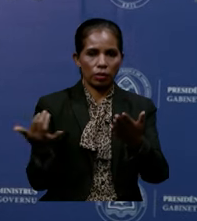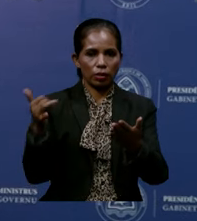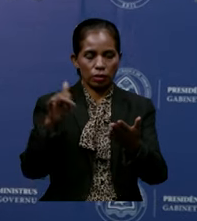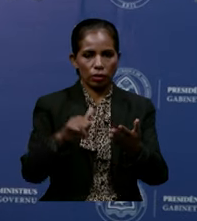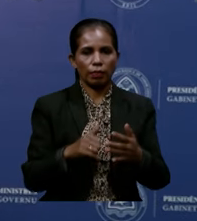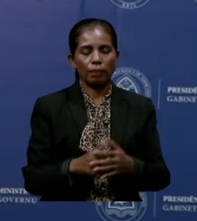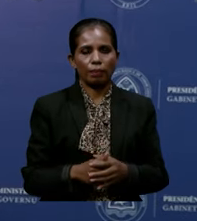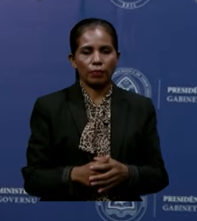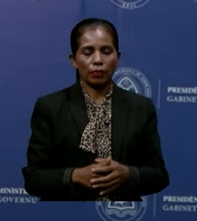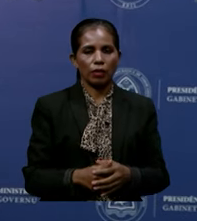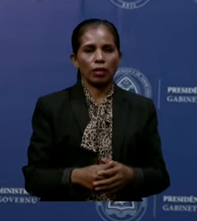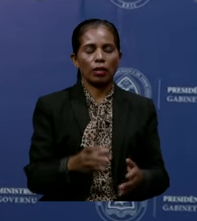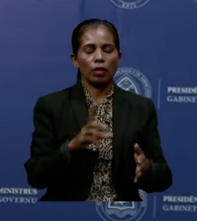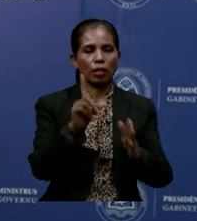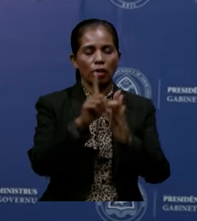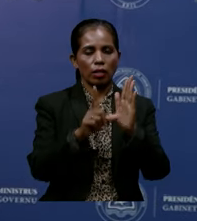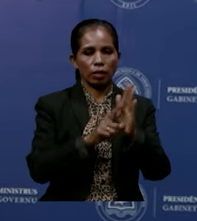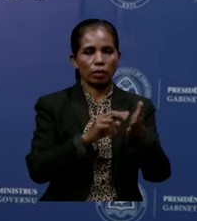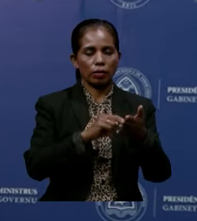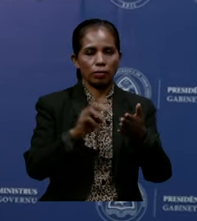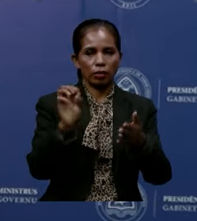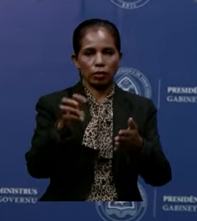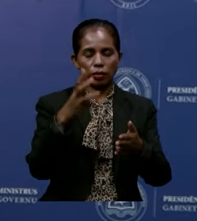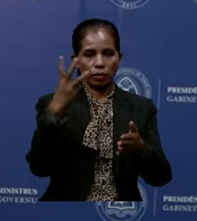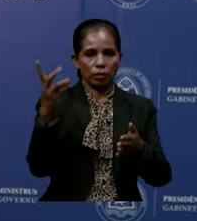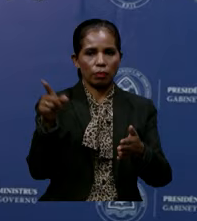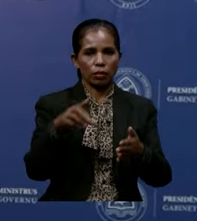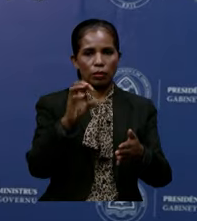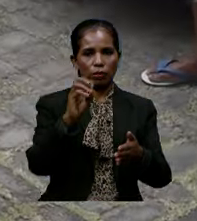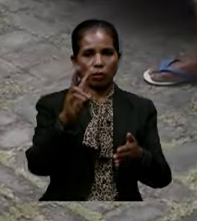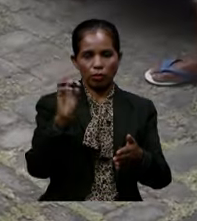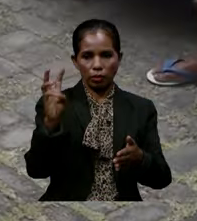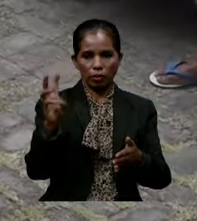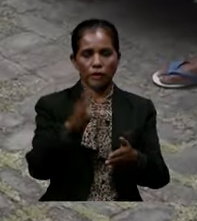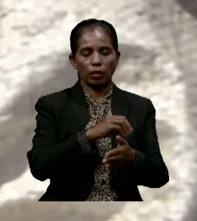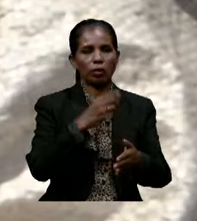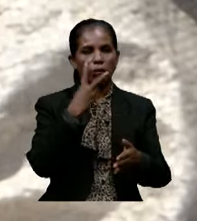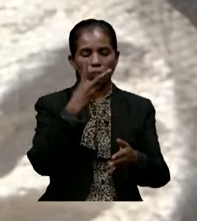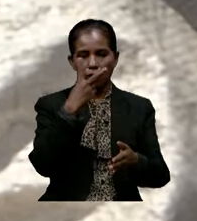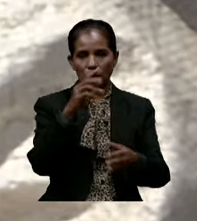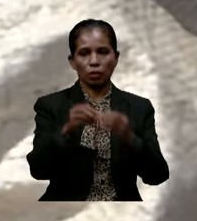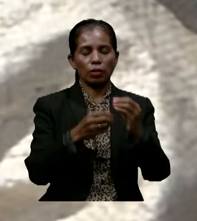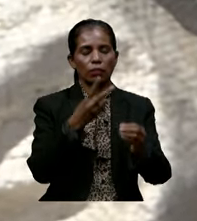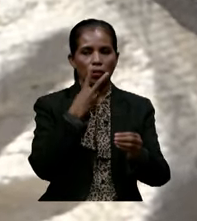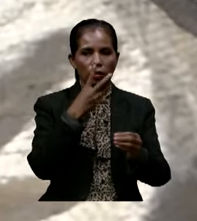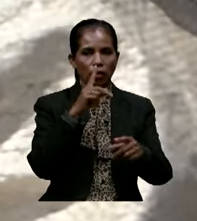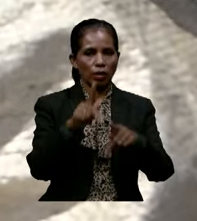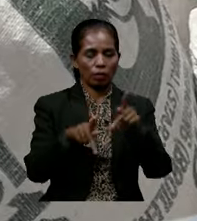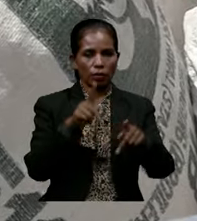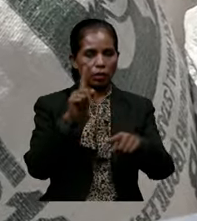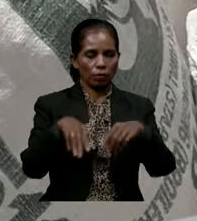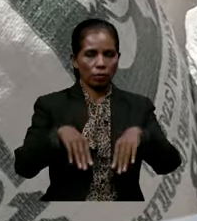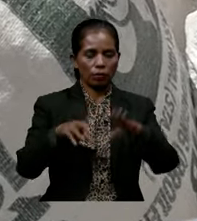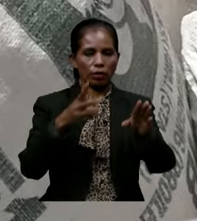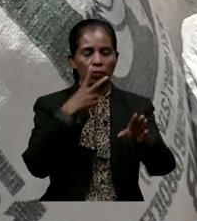decreto lei tabaco número 69 para Rihon Ruanen, com a barazime controlo tabaco, vendedor sira labele fan